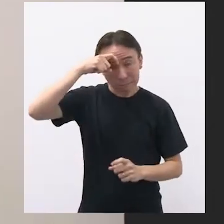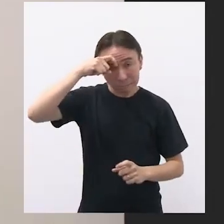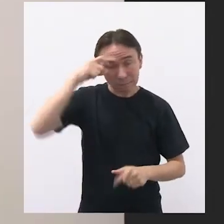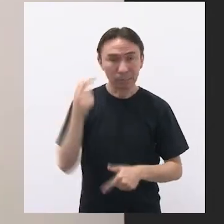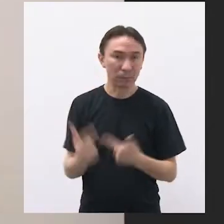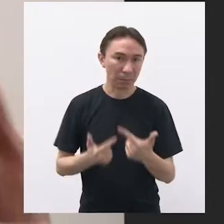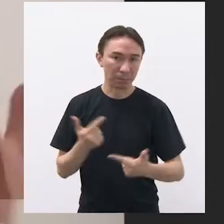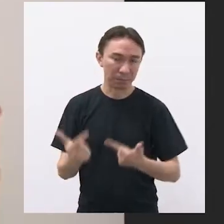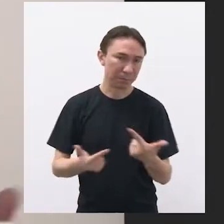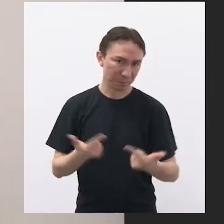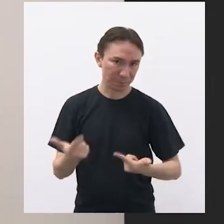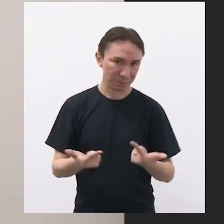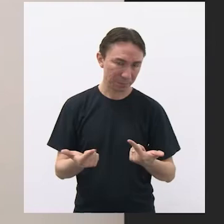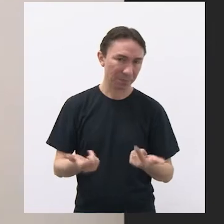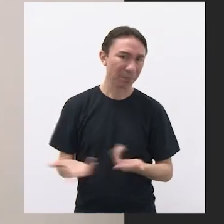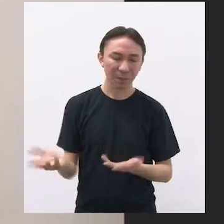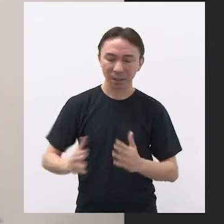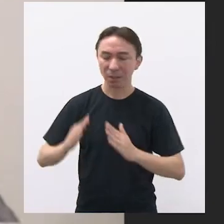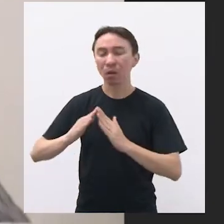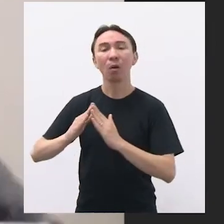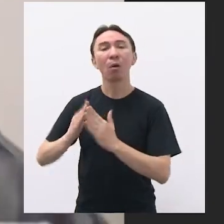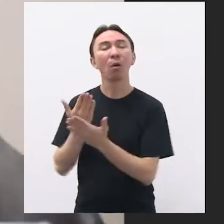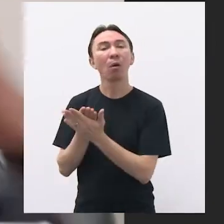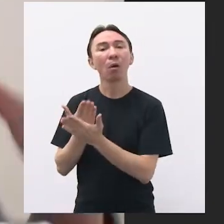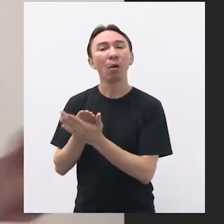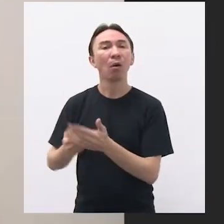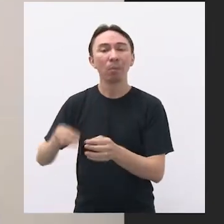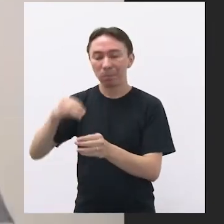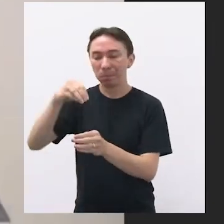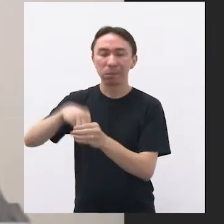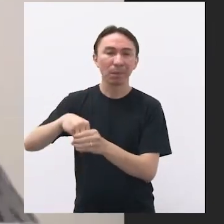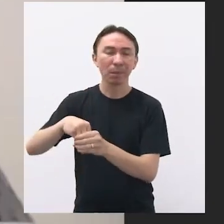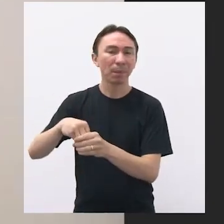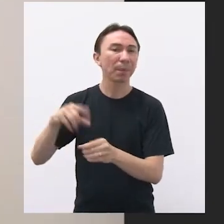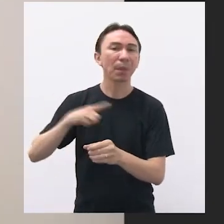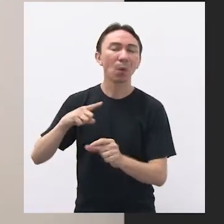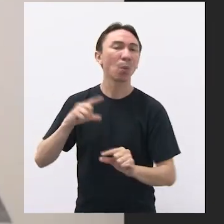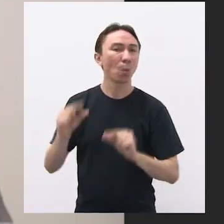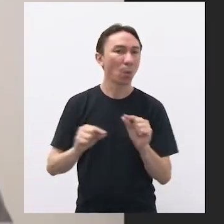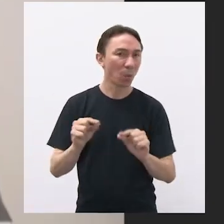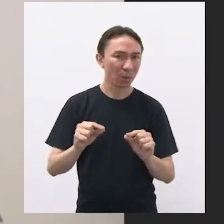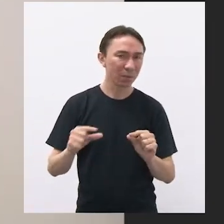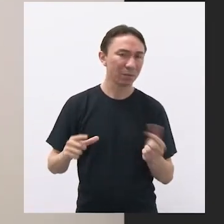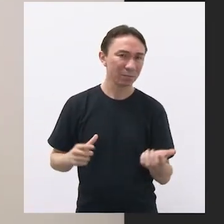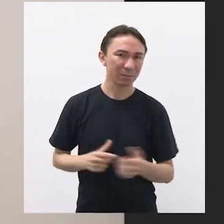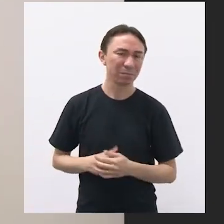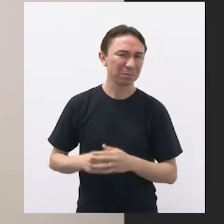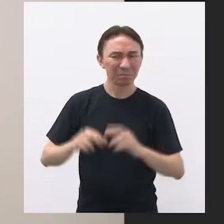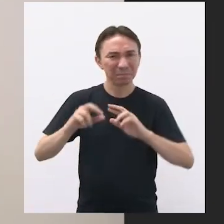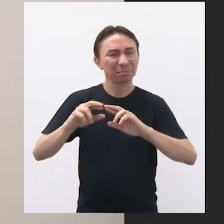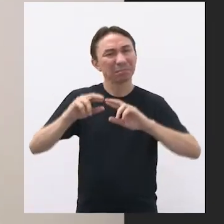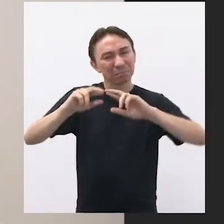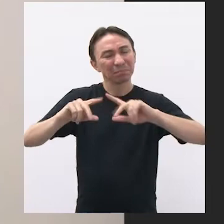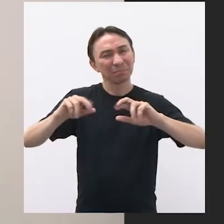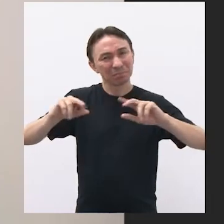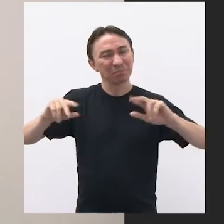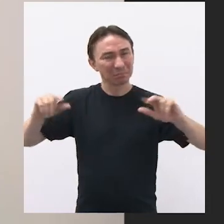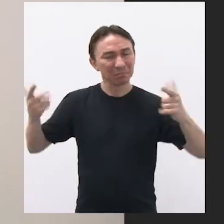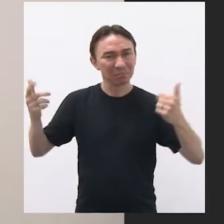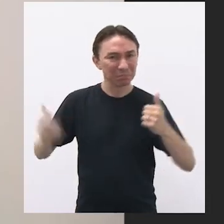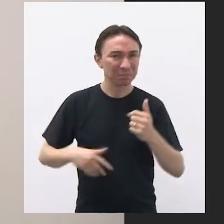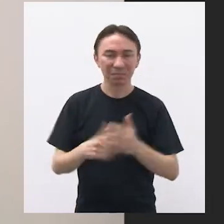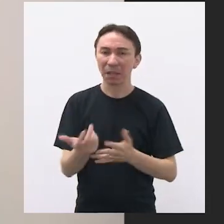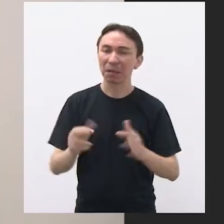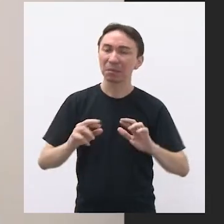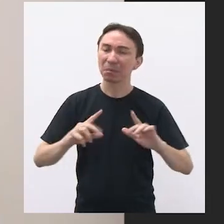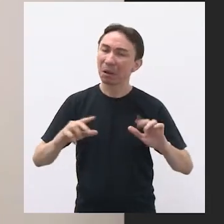essas, então, que compõem a escola, né? Claro que são várias, né? As identidades são plurais e a gente usa identidades com